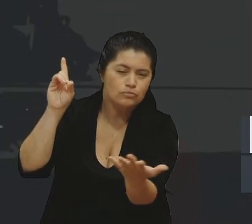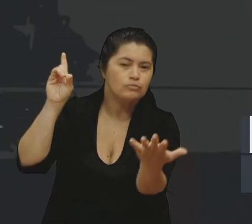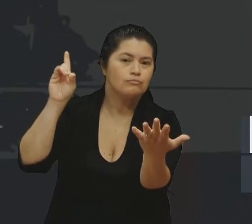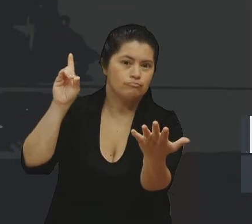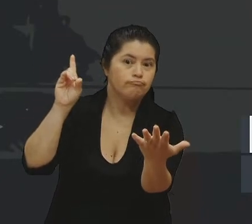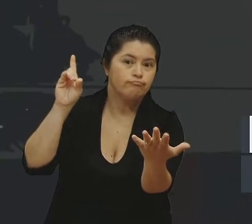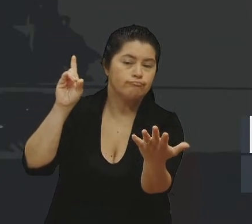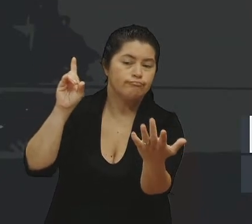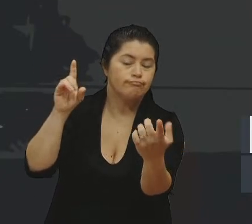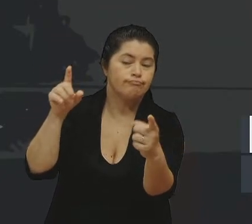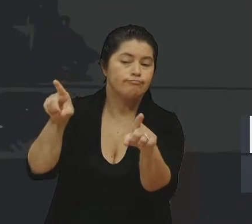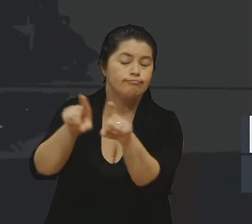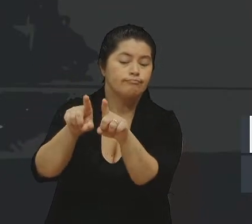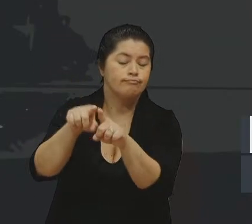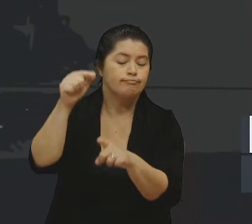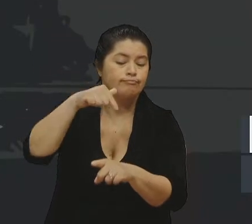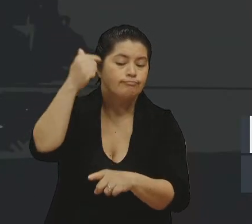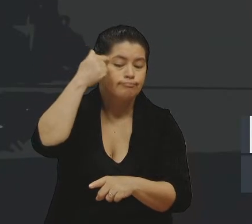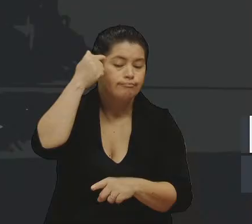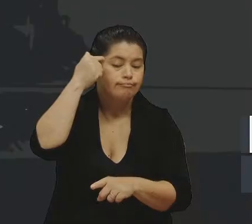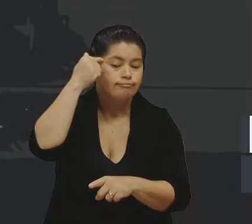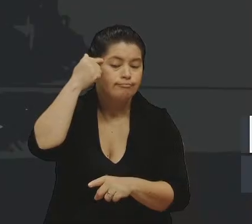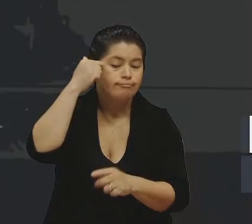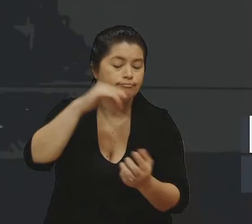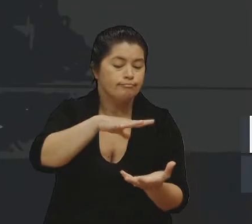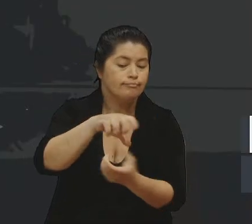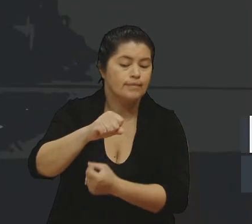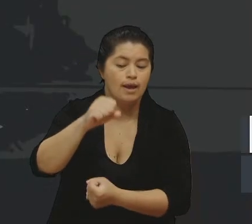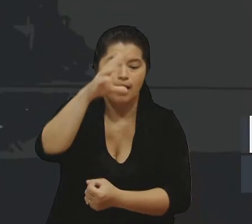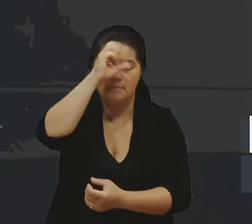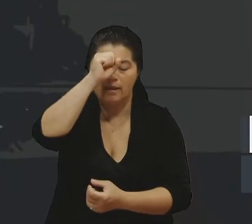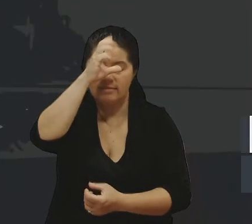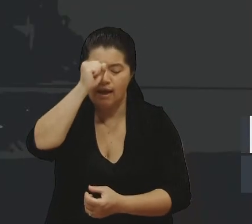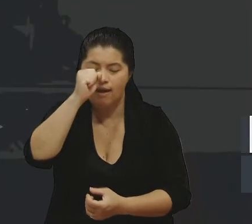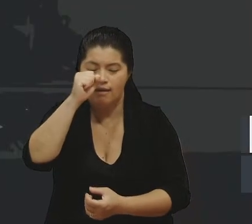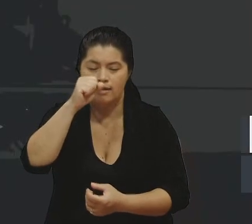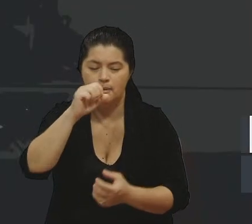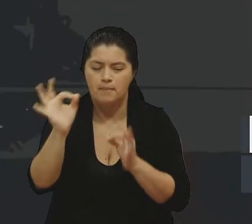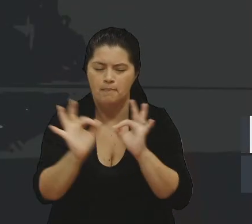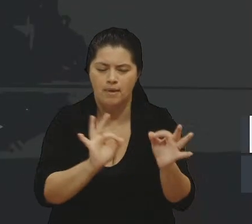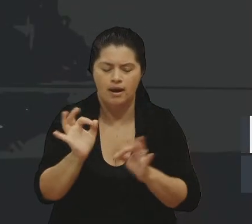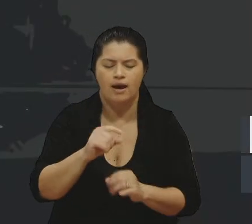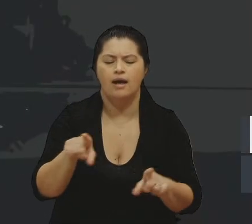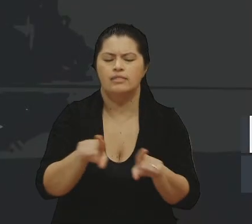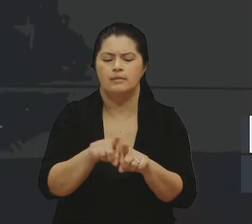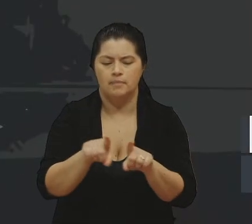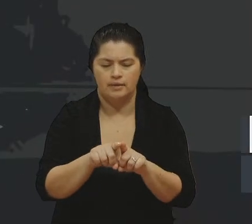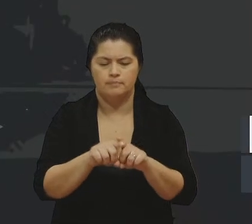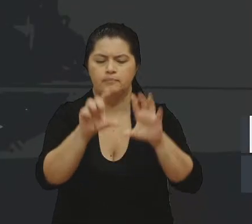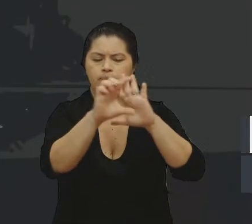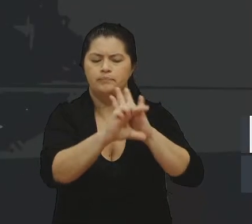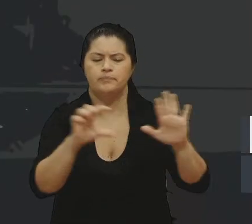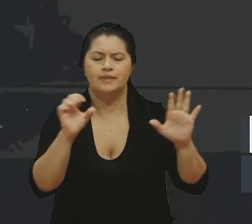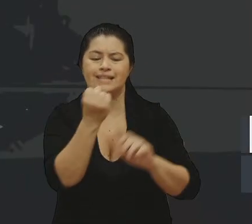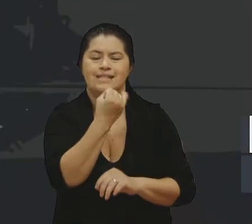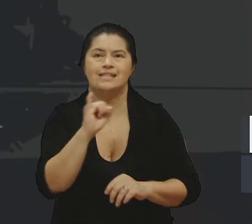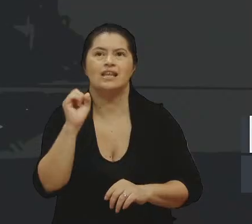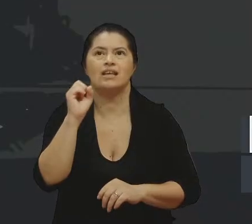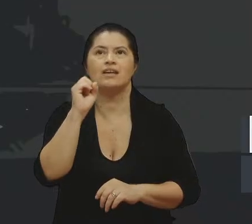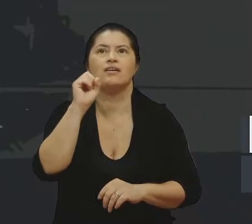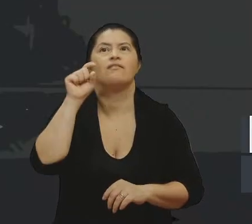mas também à sabedoria aqui da Terra. Né? A gente precisa se preparar e se desenvolver. E aí, grifei esse trechinho que é, se você procura